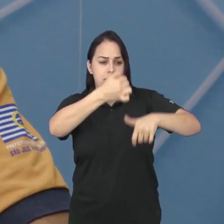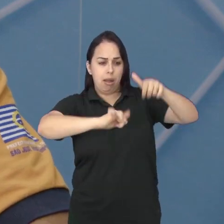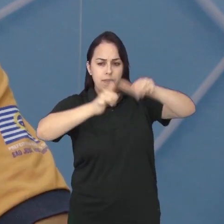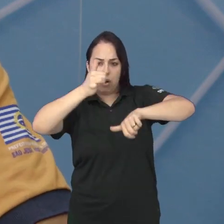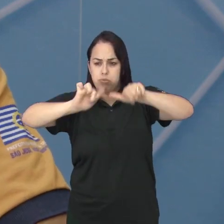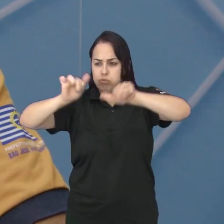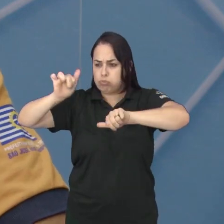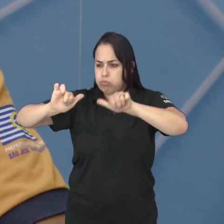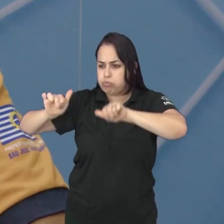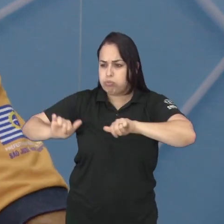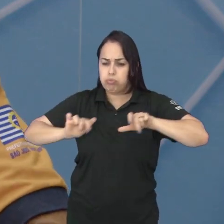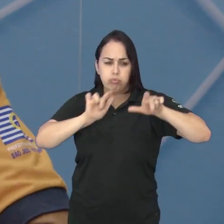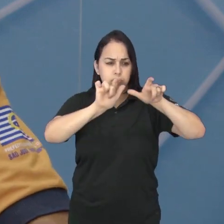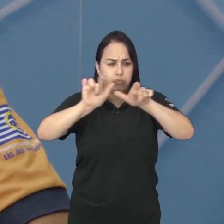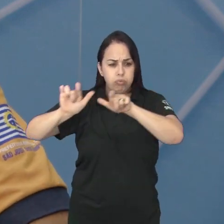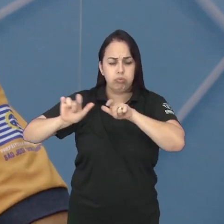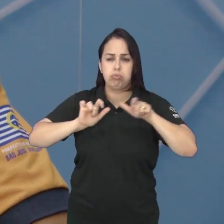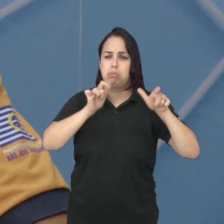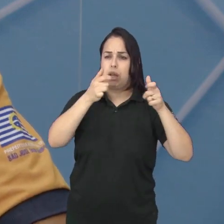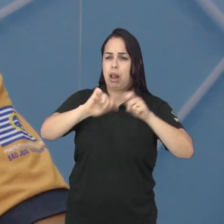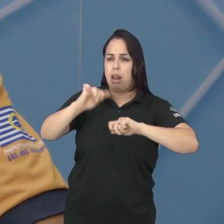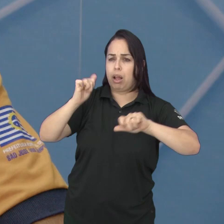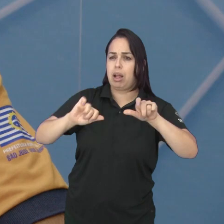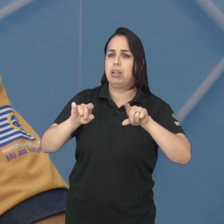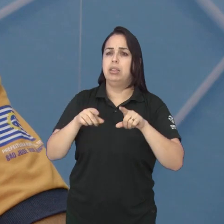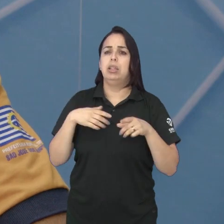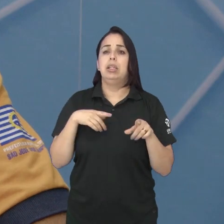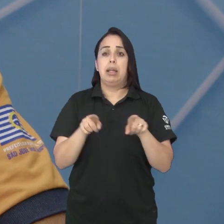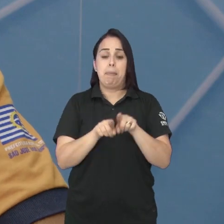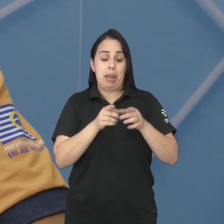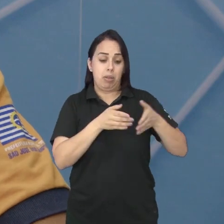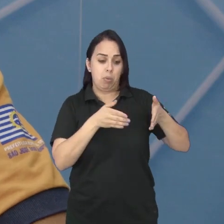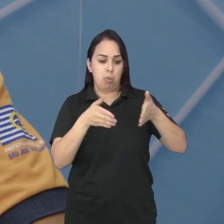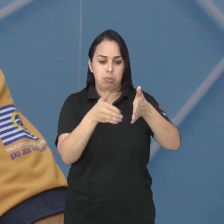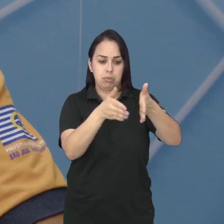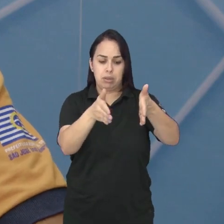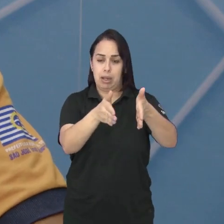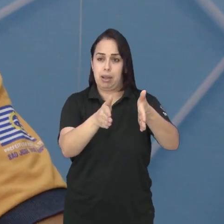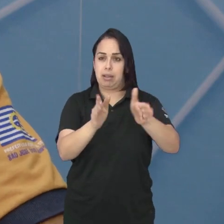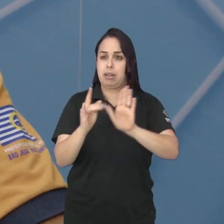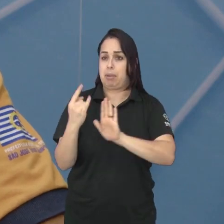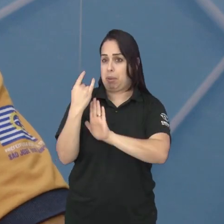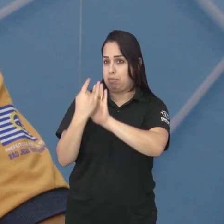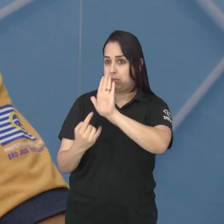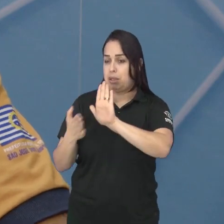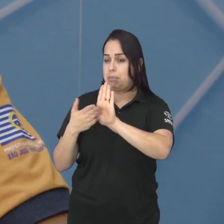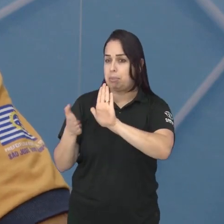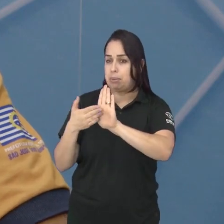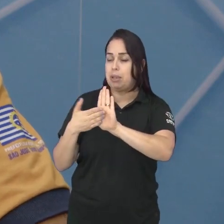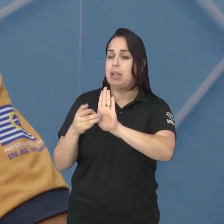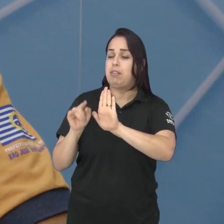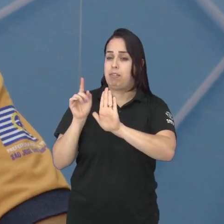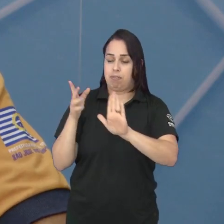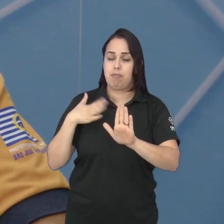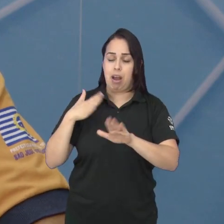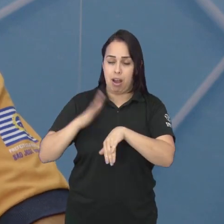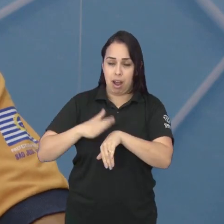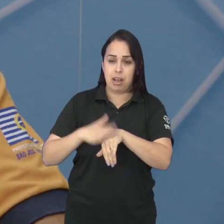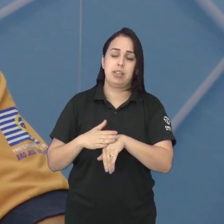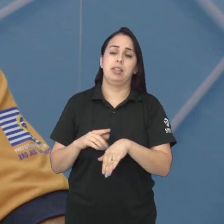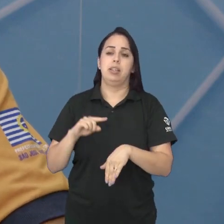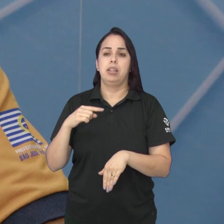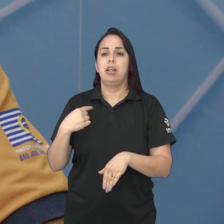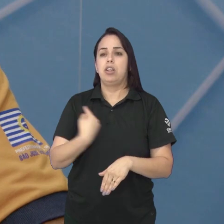da necessidade, porque muitas das vezes assoreamento e limpeza de córregos também precisa de uma licença, e a Defesa Civil sempre contribui nesse sentido. Então, para